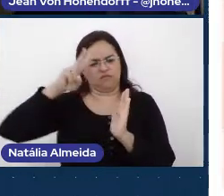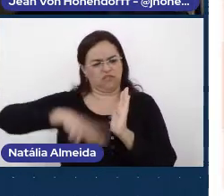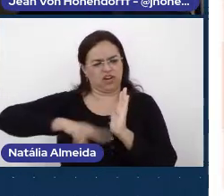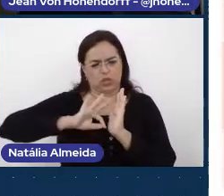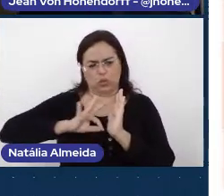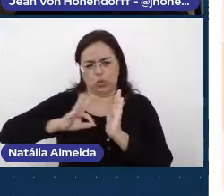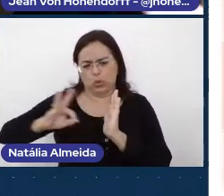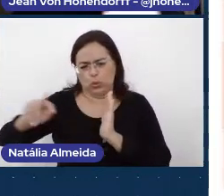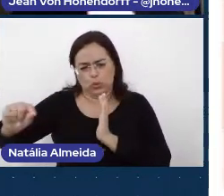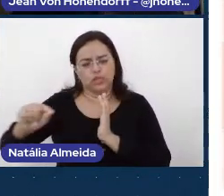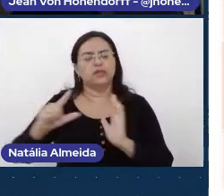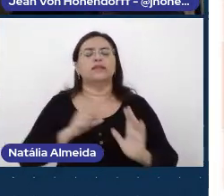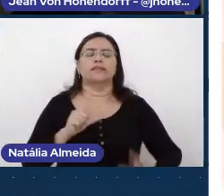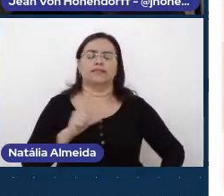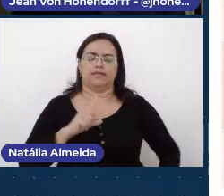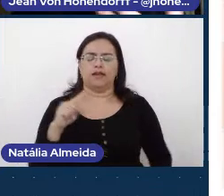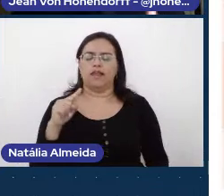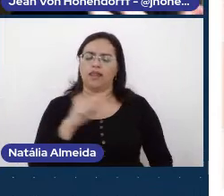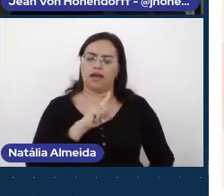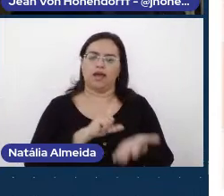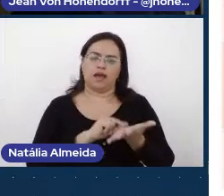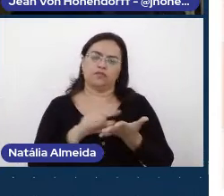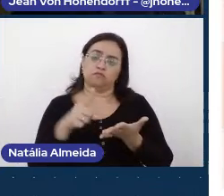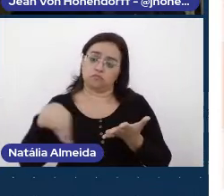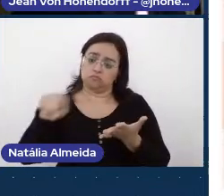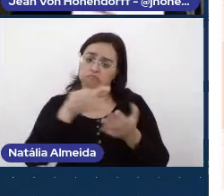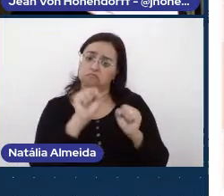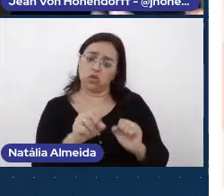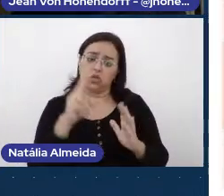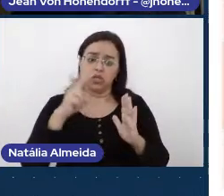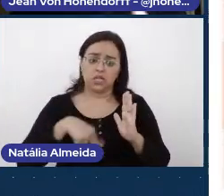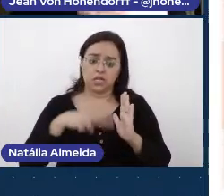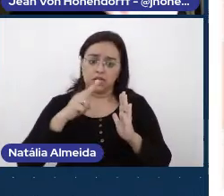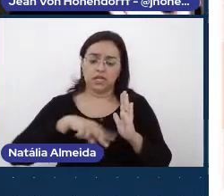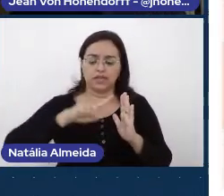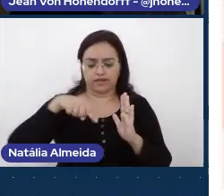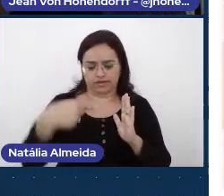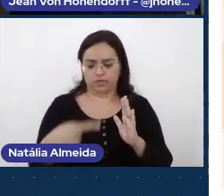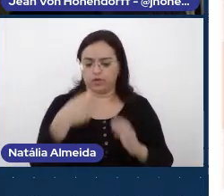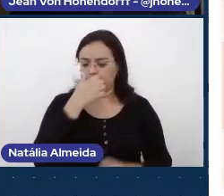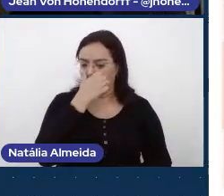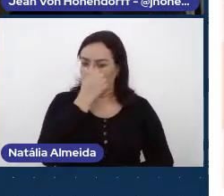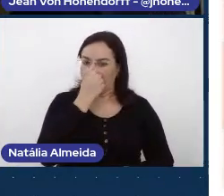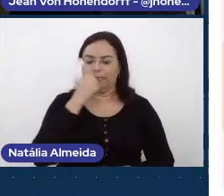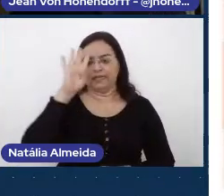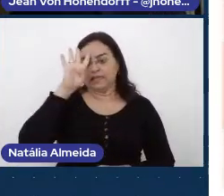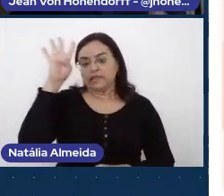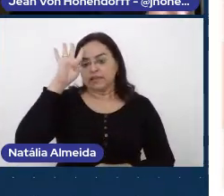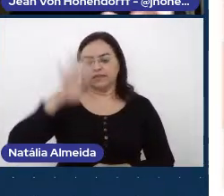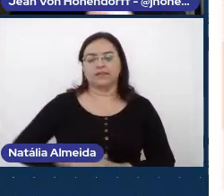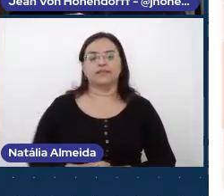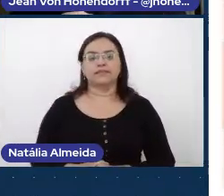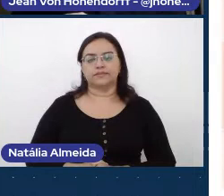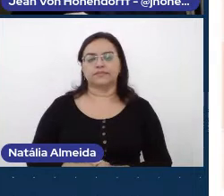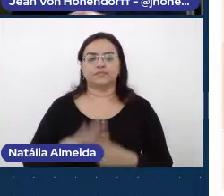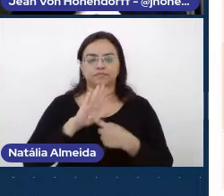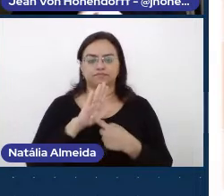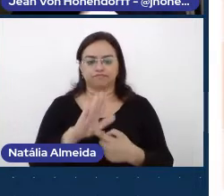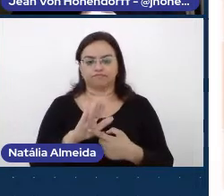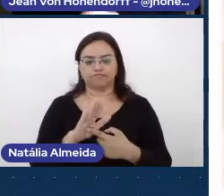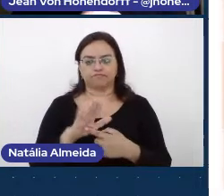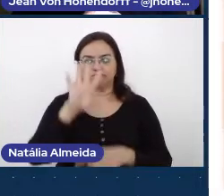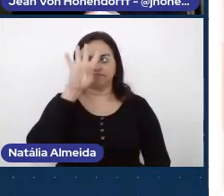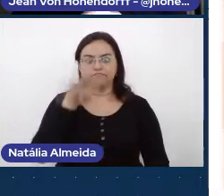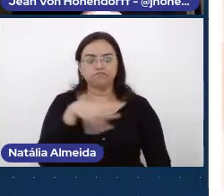está lá no artigo, daí vocês podem consultar e ir aplicando. A ideia de oferecer essa tabelona no